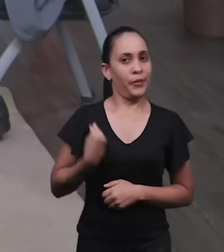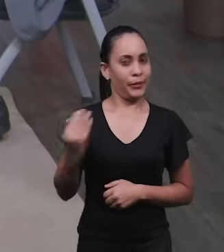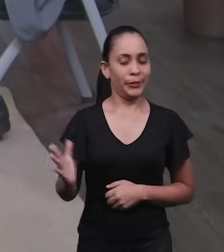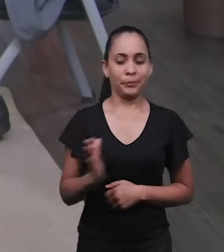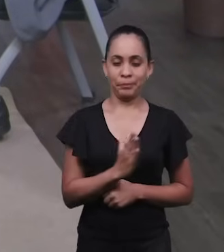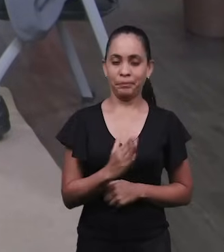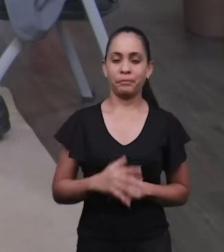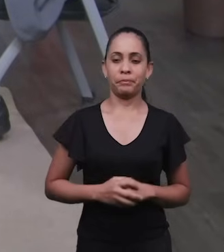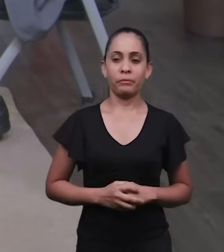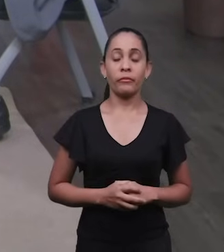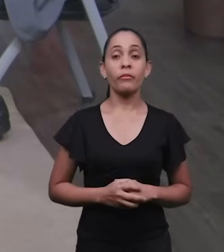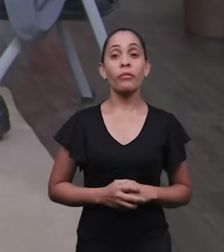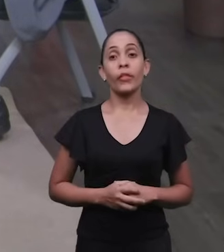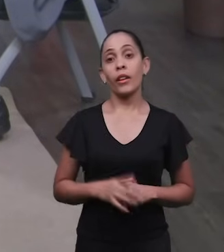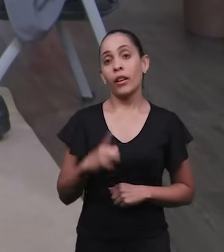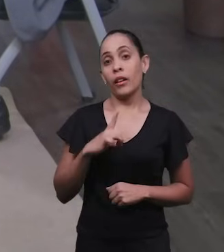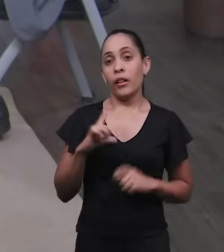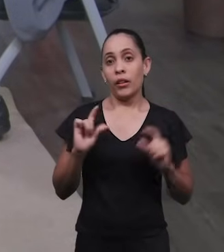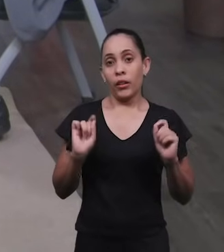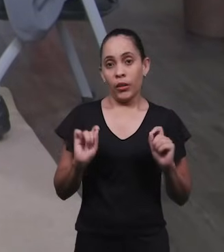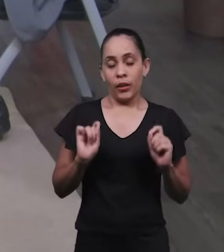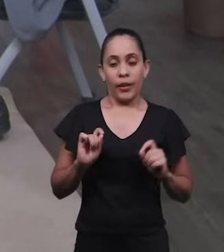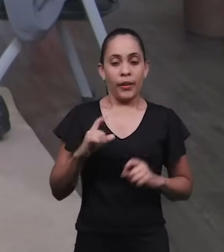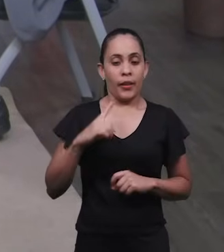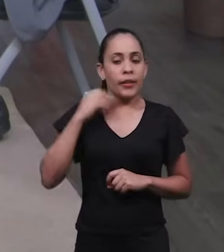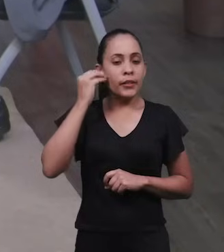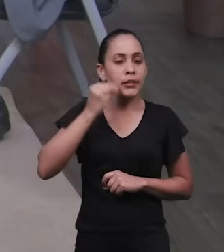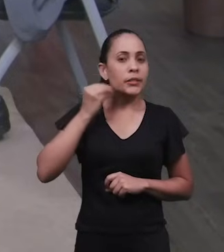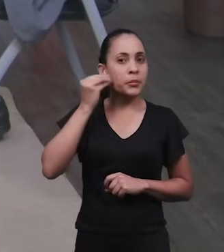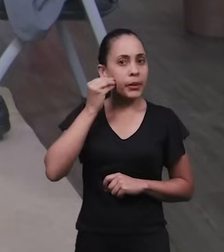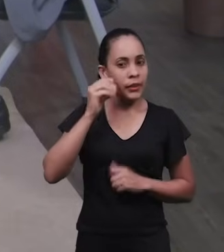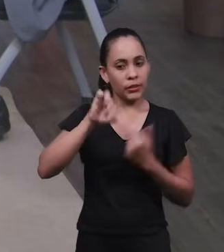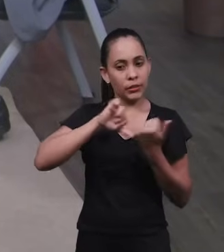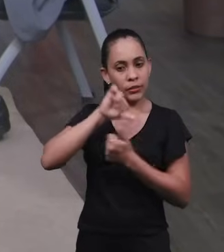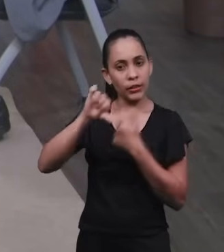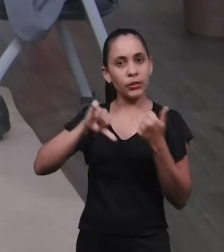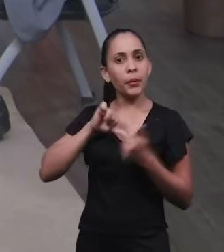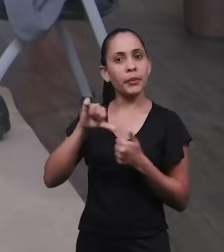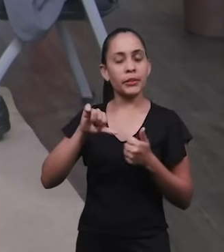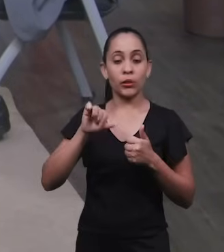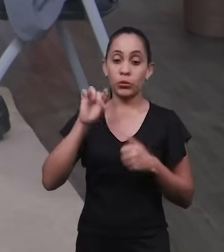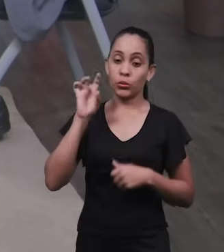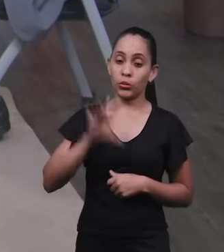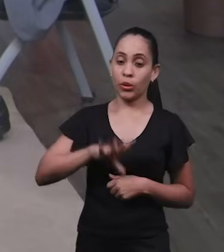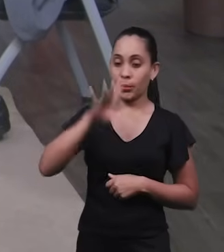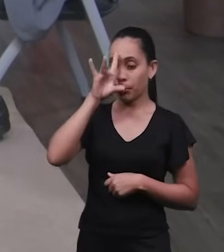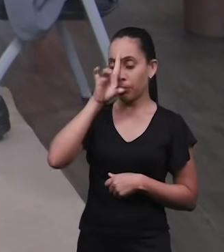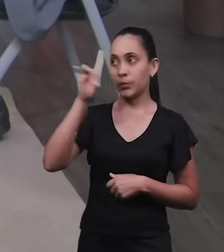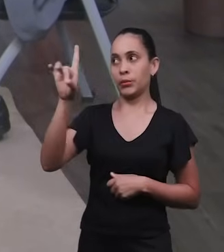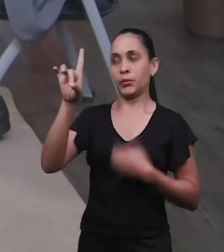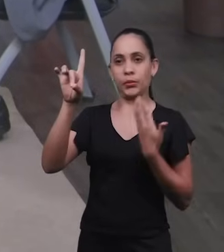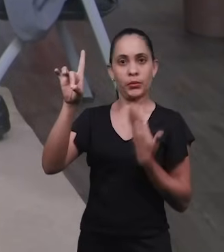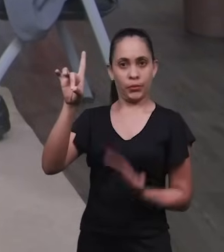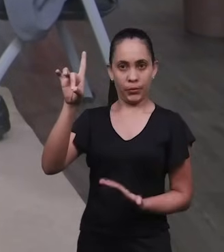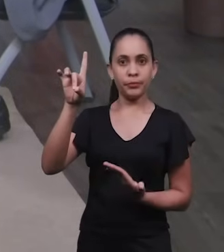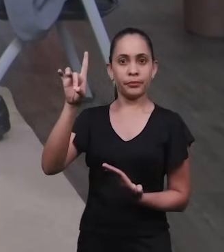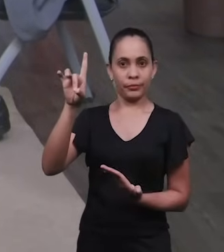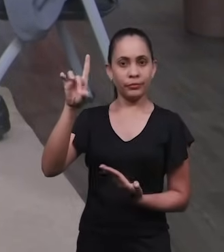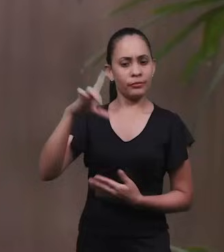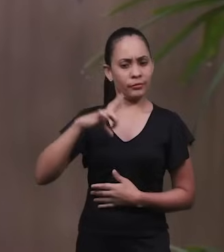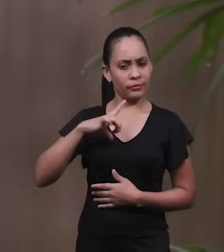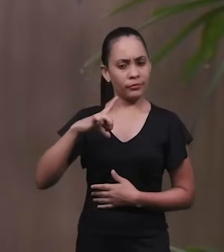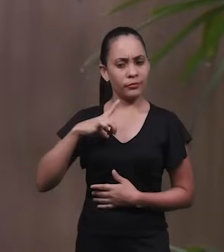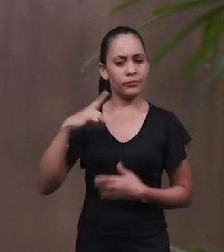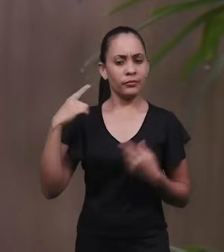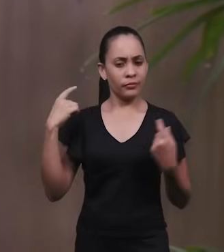criatura. Glória a Glória a Deus. Deus. Esse tipo de experiência, esse tipo de transformação, só pelo Senhor, né? Só pelo Senhor. É uma coisa